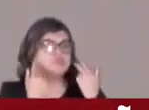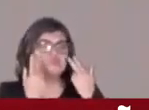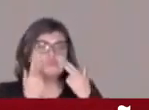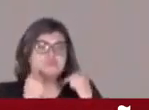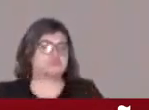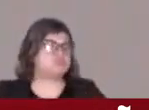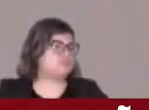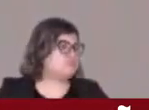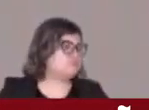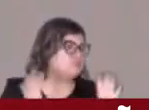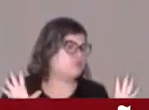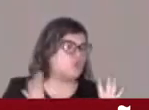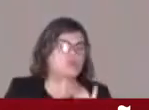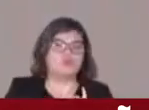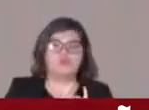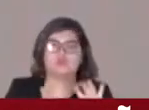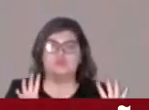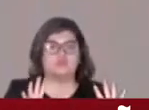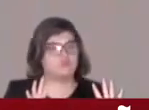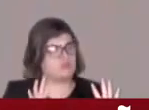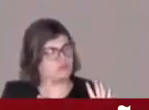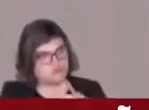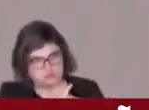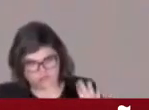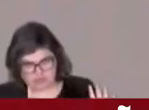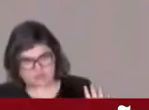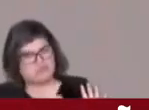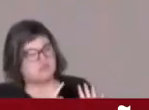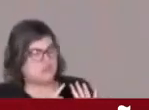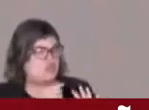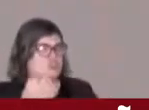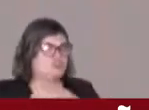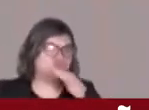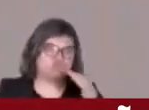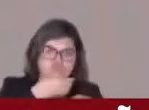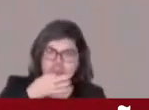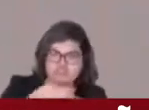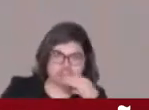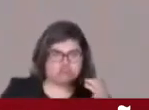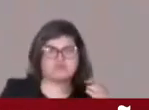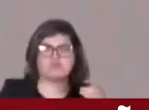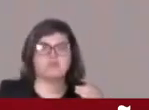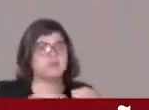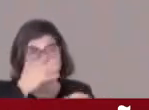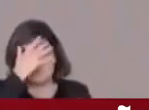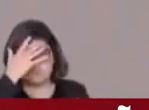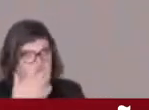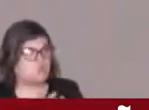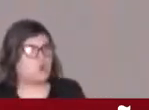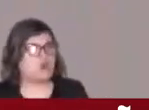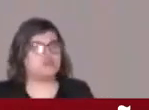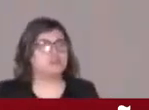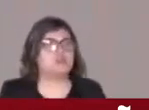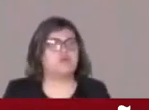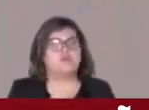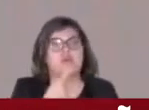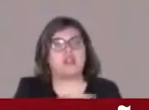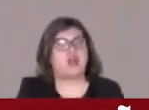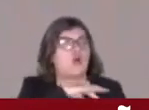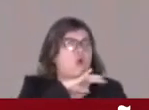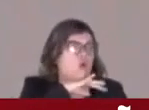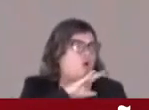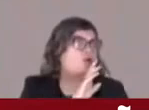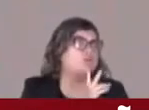democracia, ninguém está imune a críticas e qualquer pessoa pode não gostar do sistema, dizer que ele é muito ruim e querer